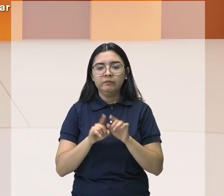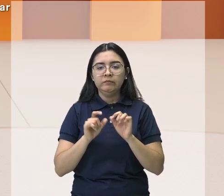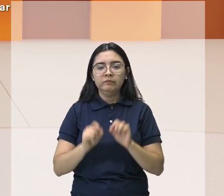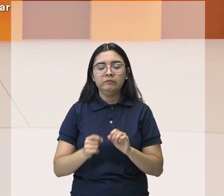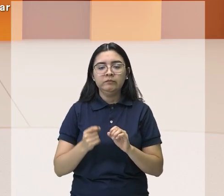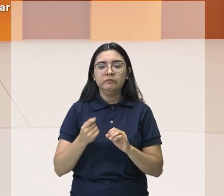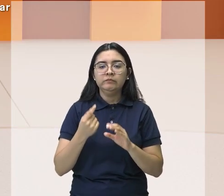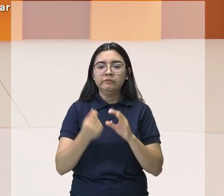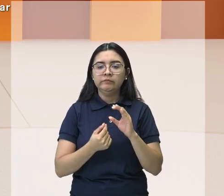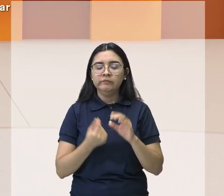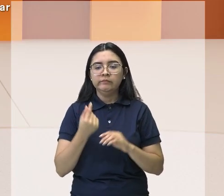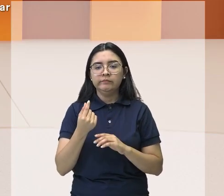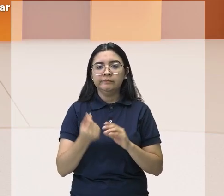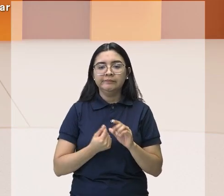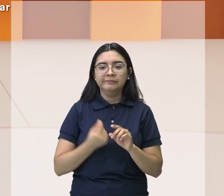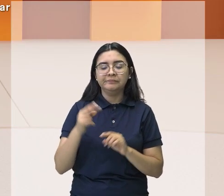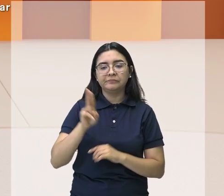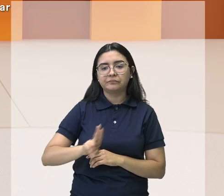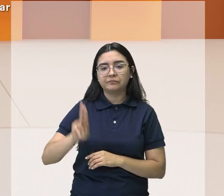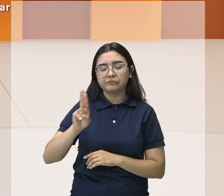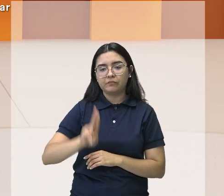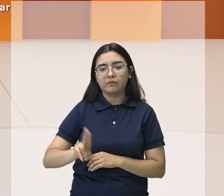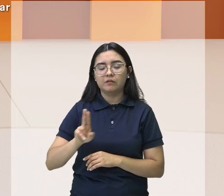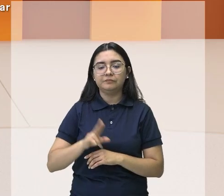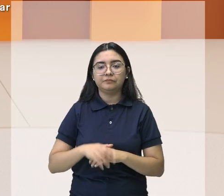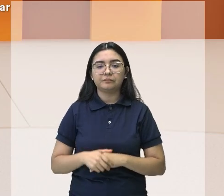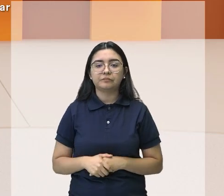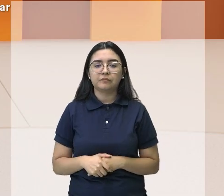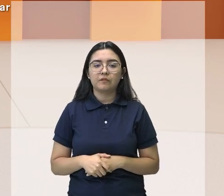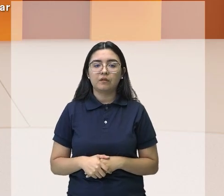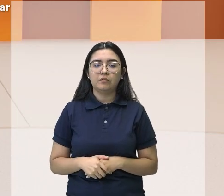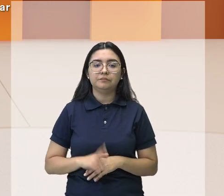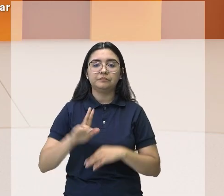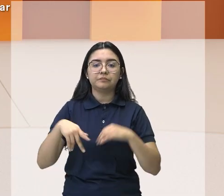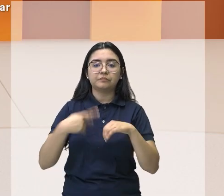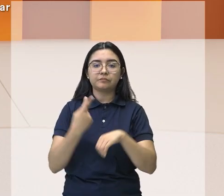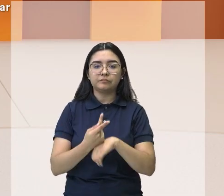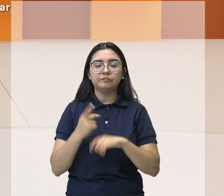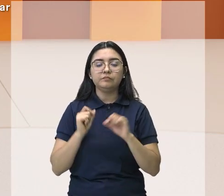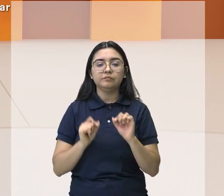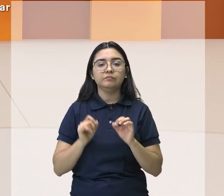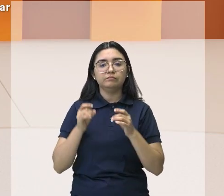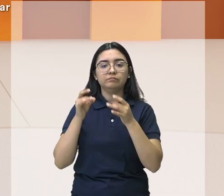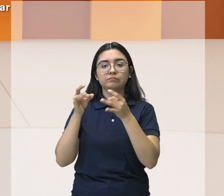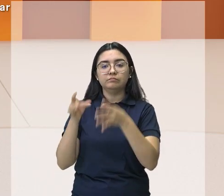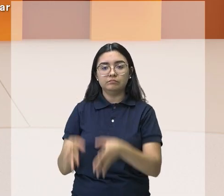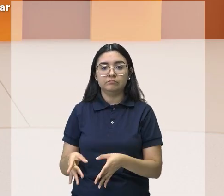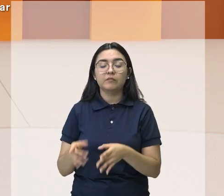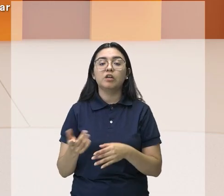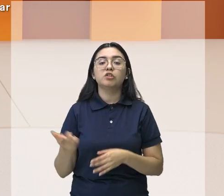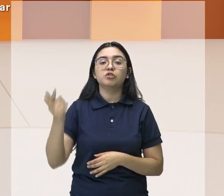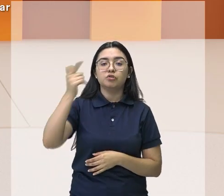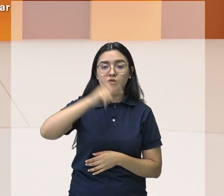lucro, de venda, de uso, de consumo, de utilização, e depois, ao descartar, ele